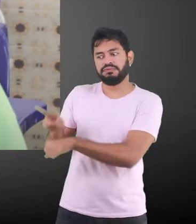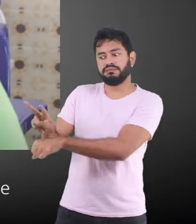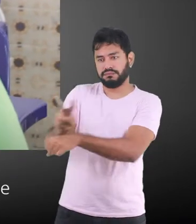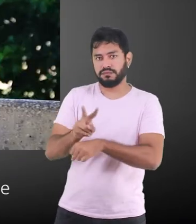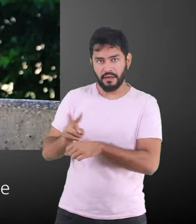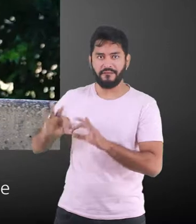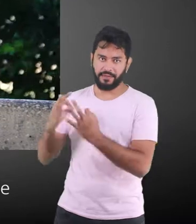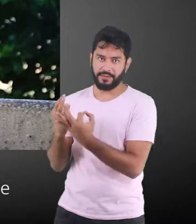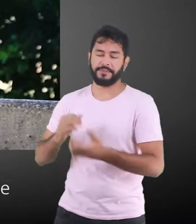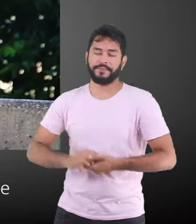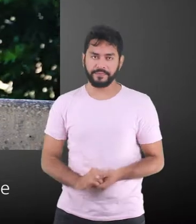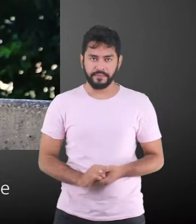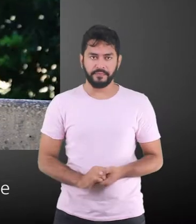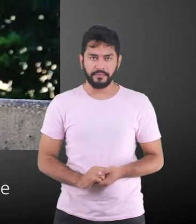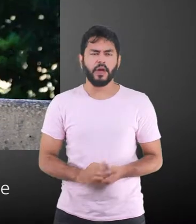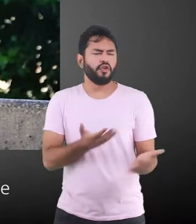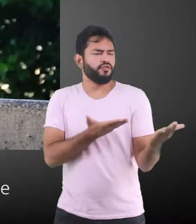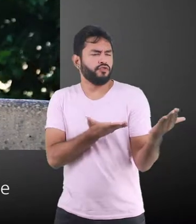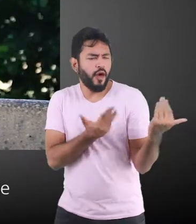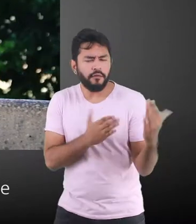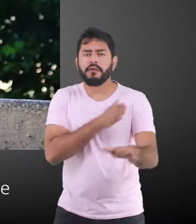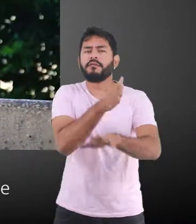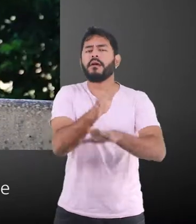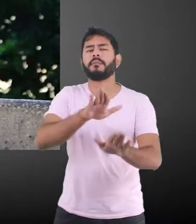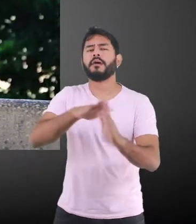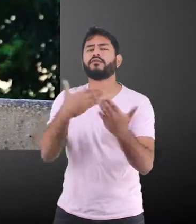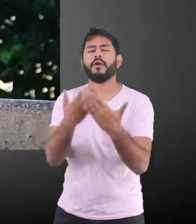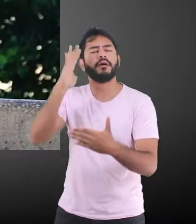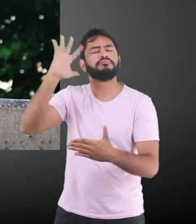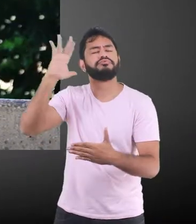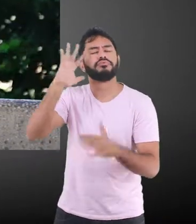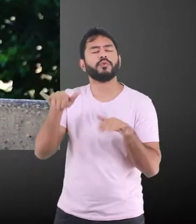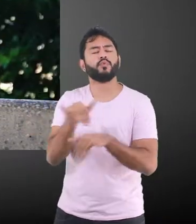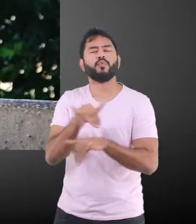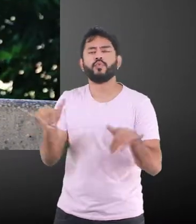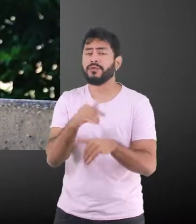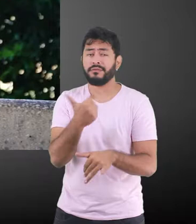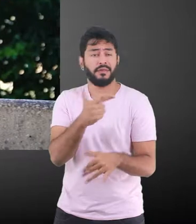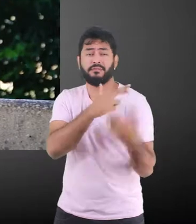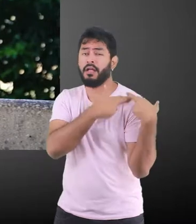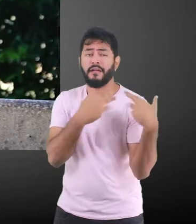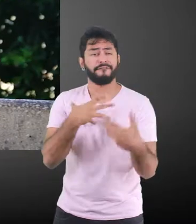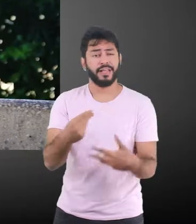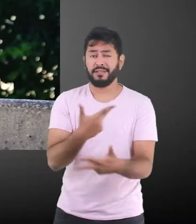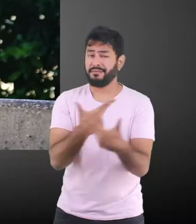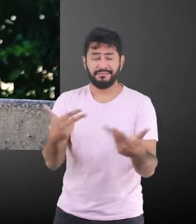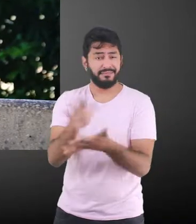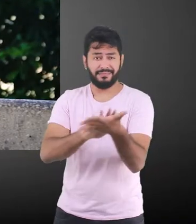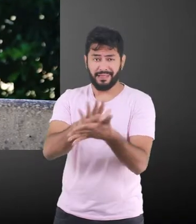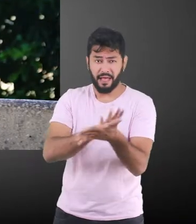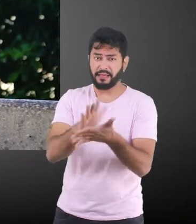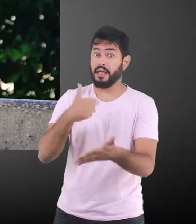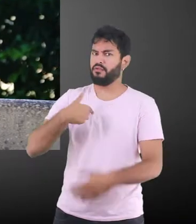cuidadosa. É diferente de uma jovem que não tem responsabilidade de filhos, de casa, vem estudar com a mentezinha